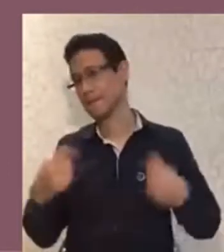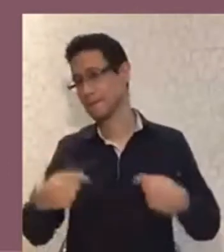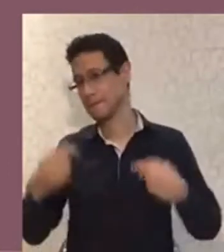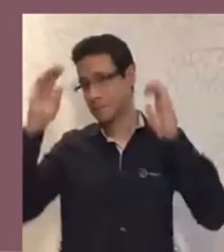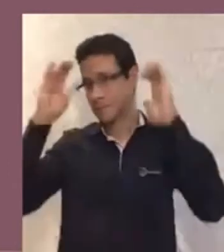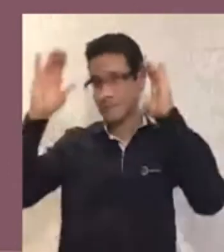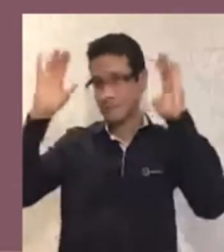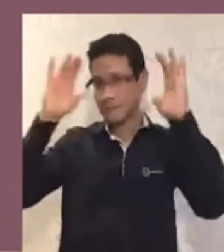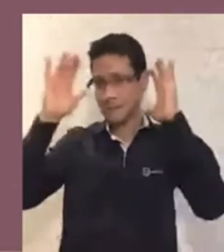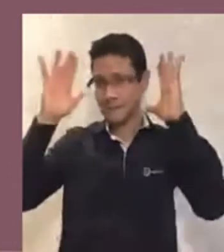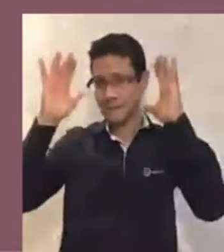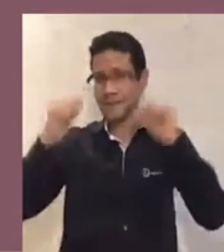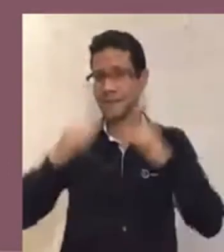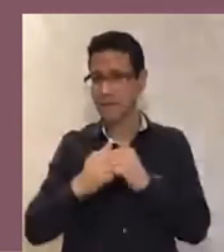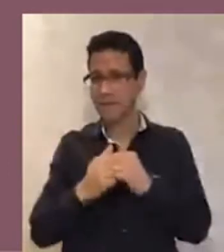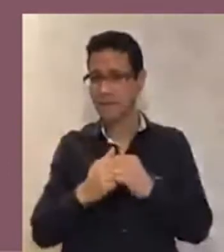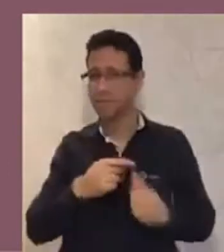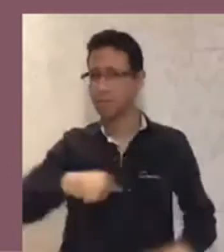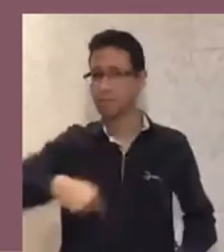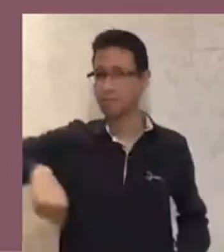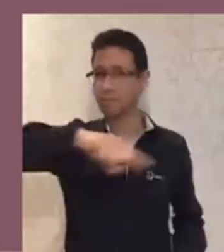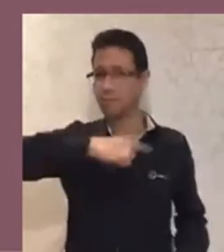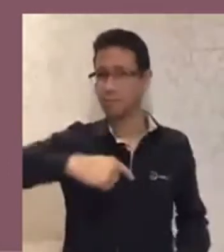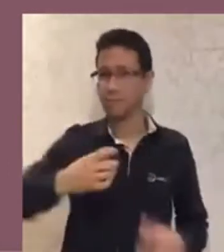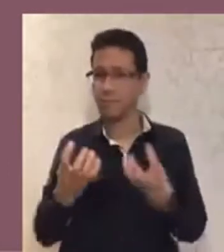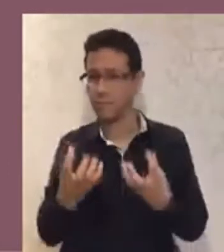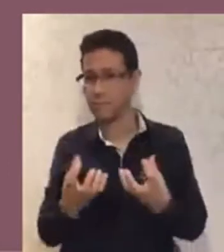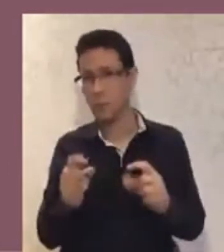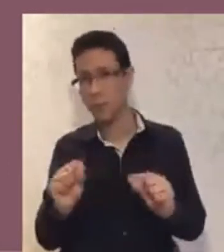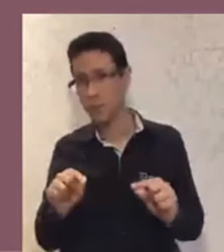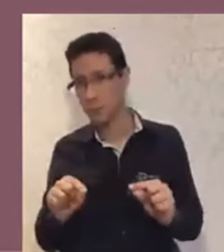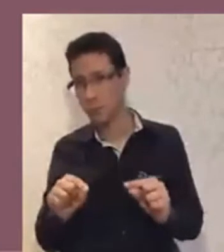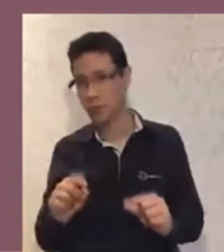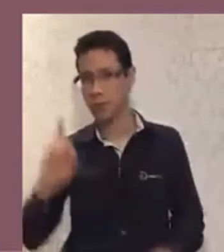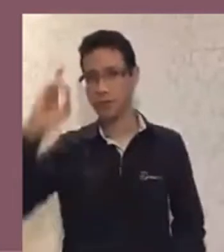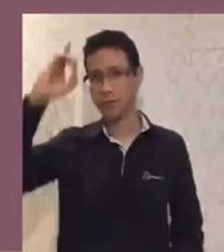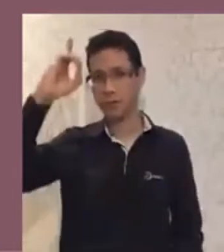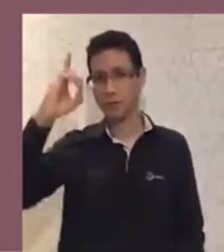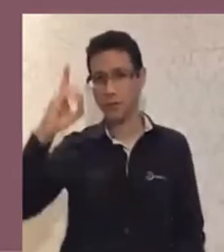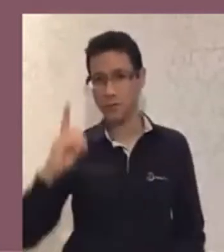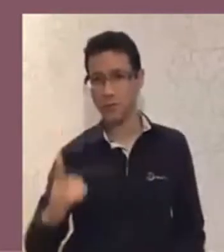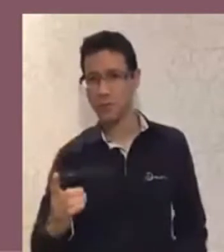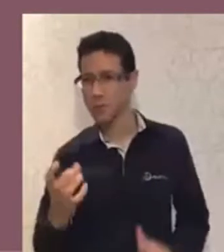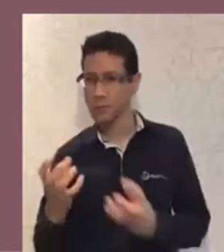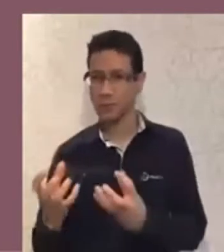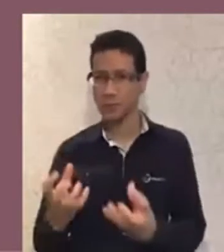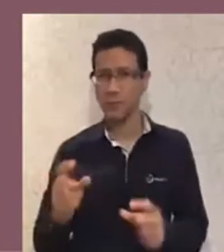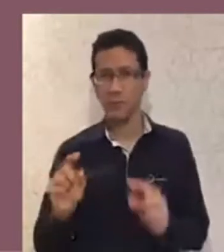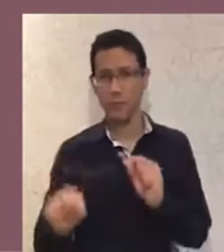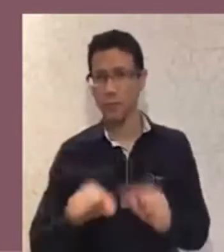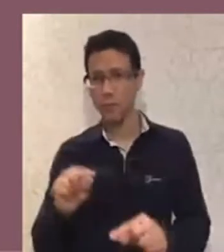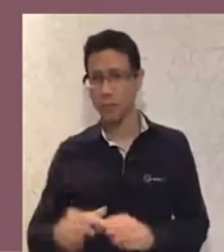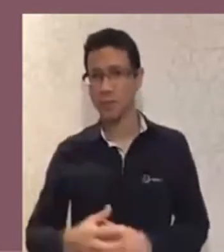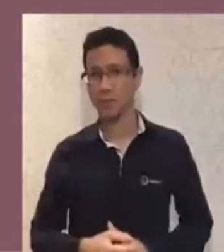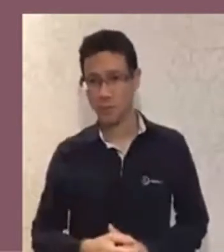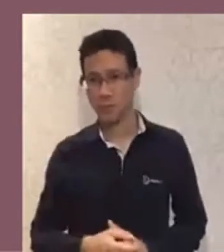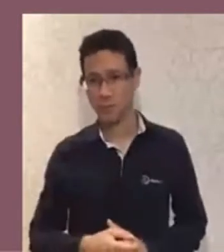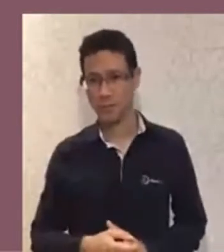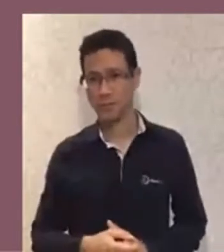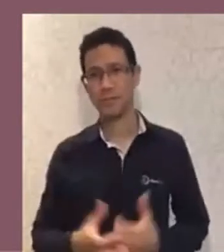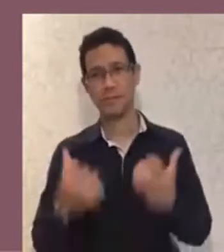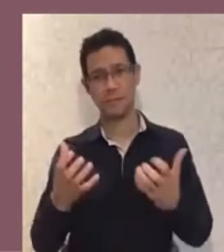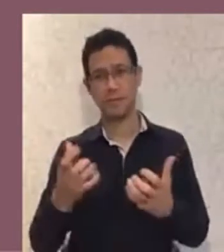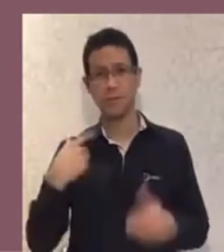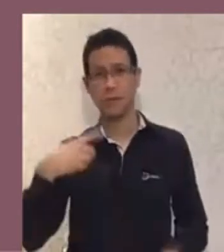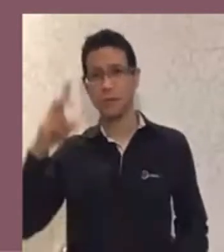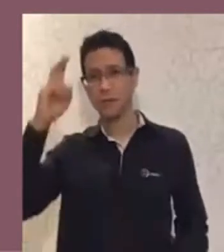que nós queremos? Que direito nós queremos? Nós queremos o direito de ser reconhecidos na história